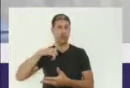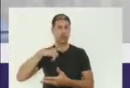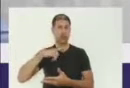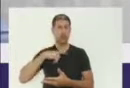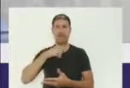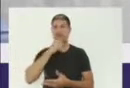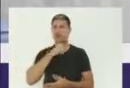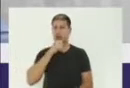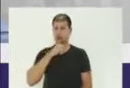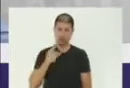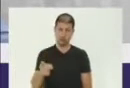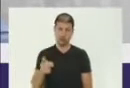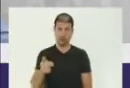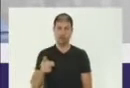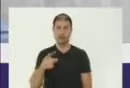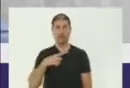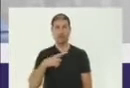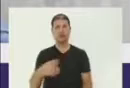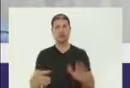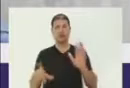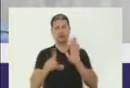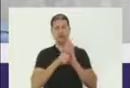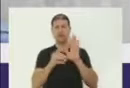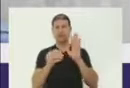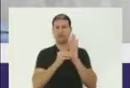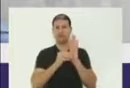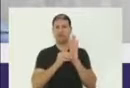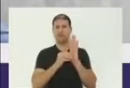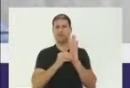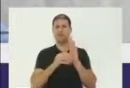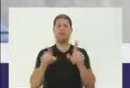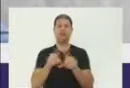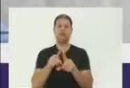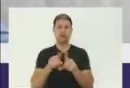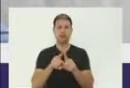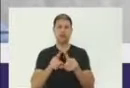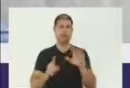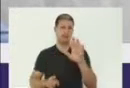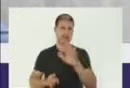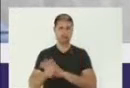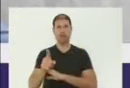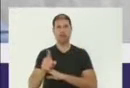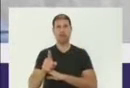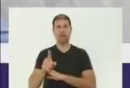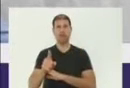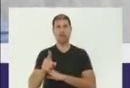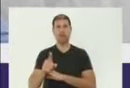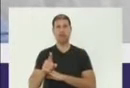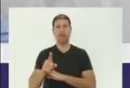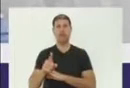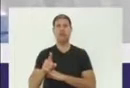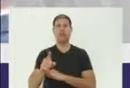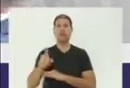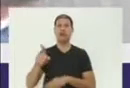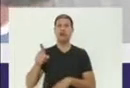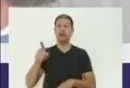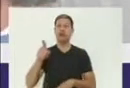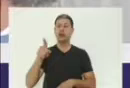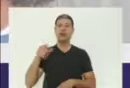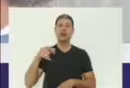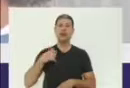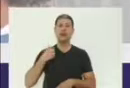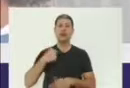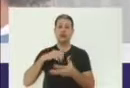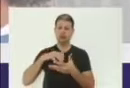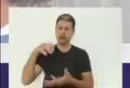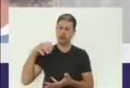idosa, conforme definido pela legislação. E também faço a pergunta de que é o idoso para a Secretaria de Saúde. Ele